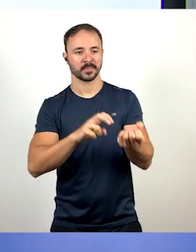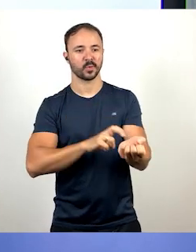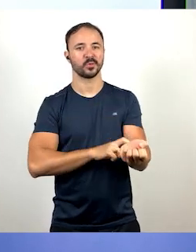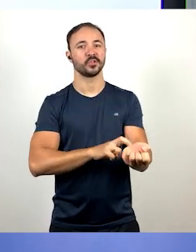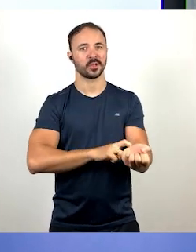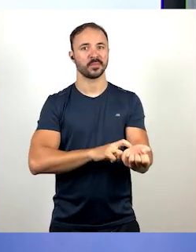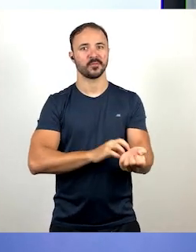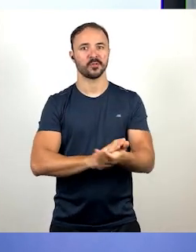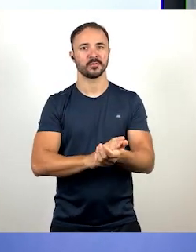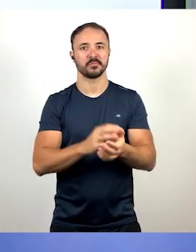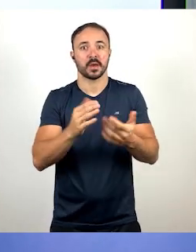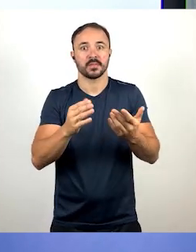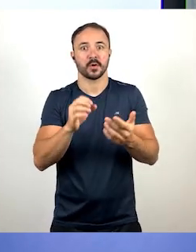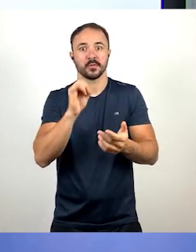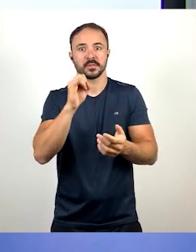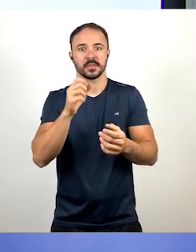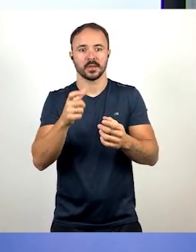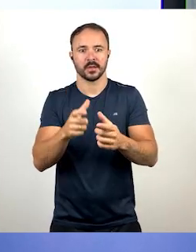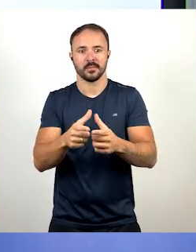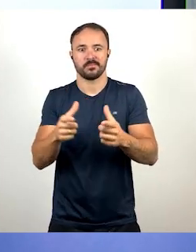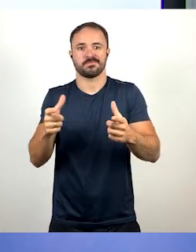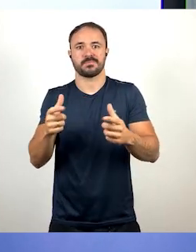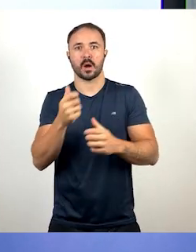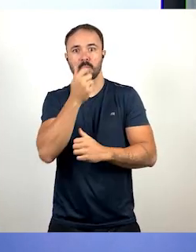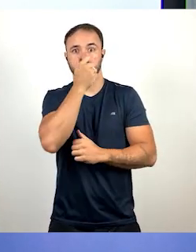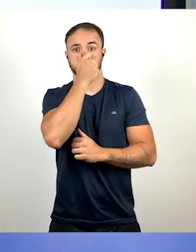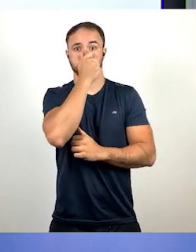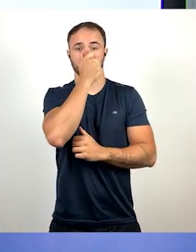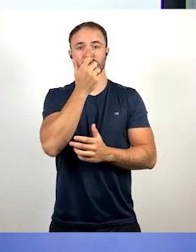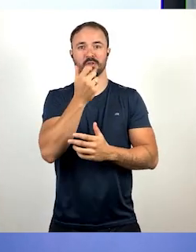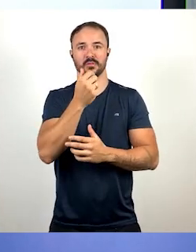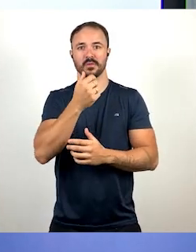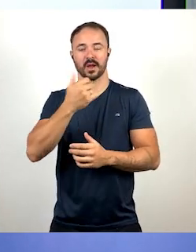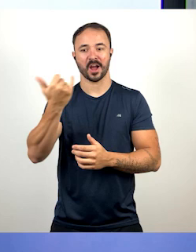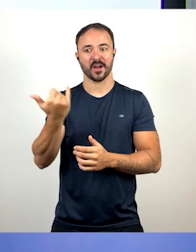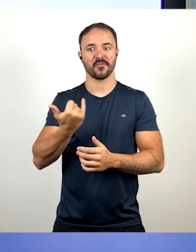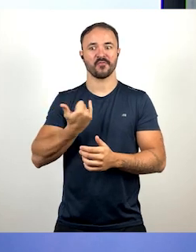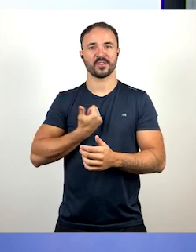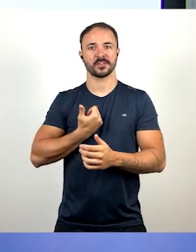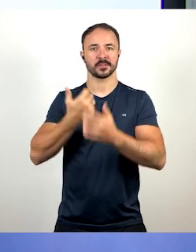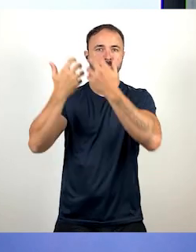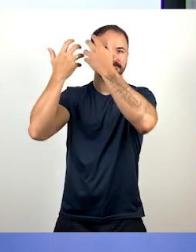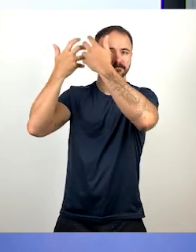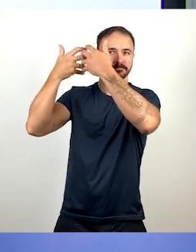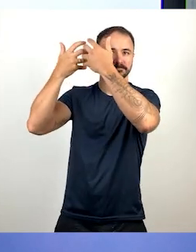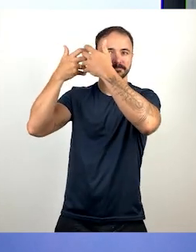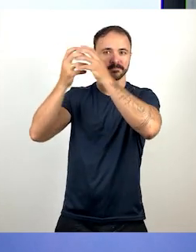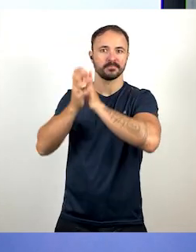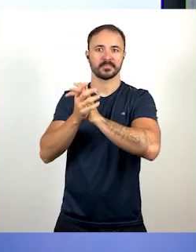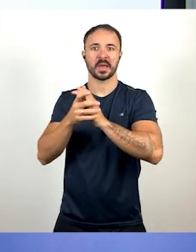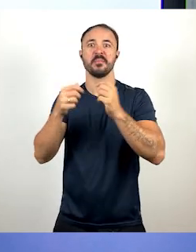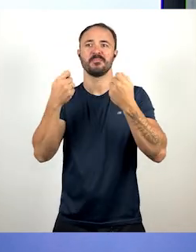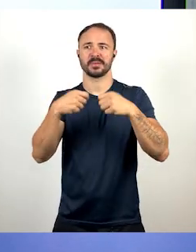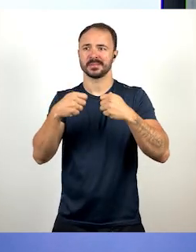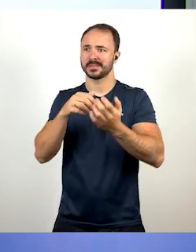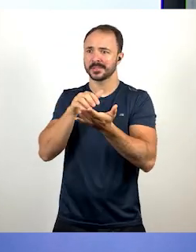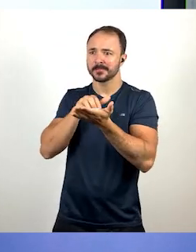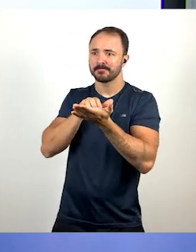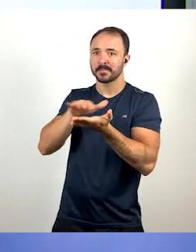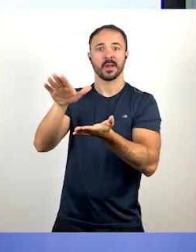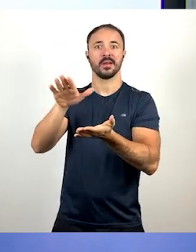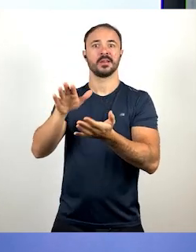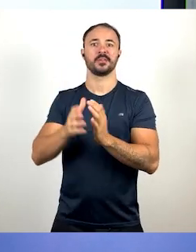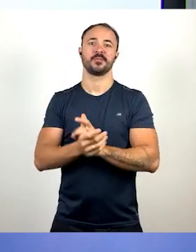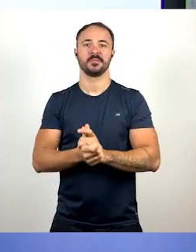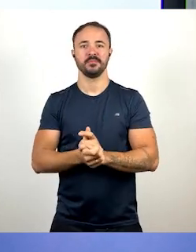quando ela está muito cheia, ela avisa ao nosso cérebro que é hora de esvaziá-la.